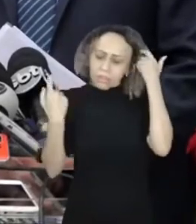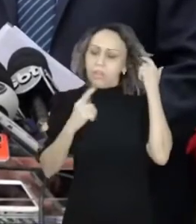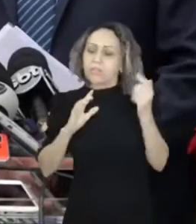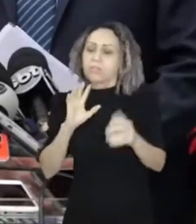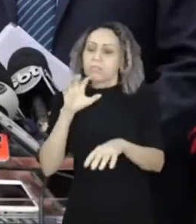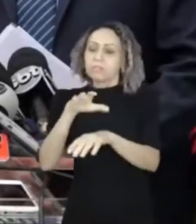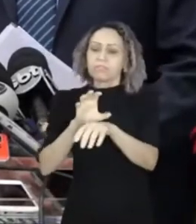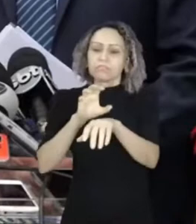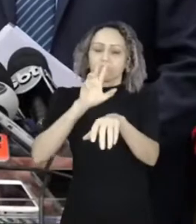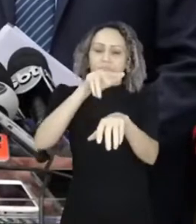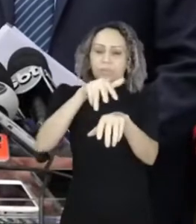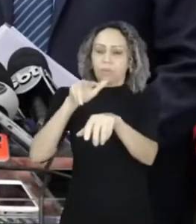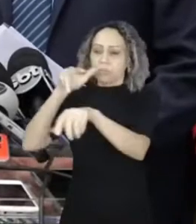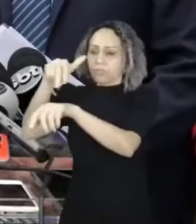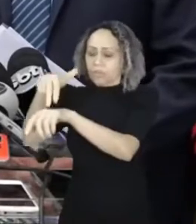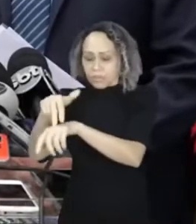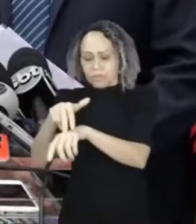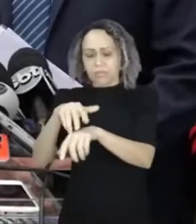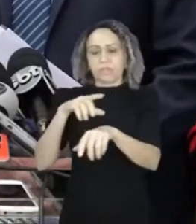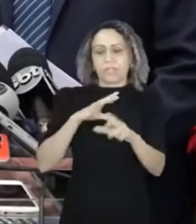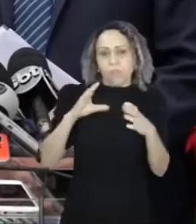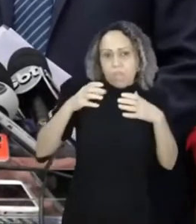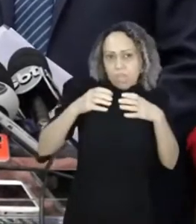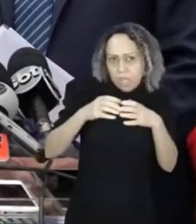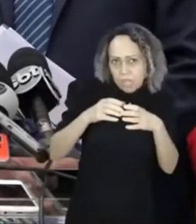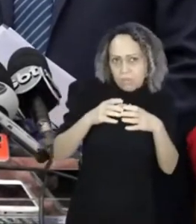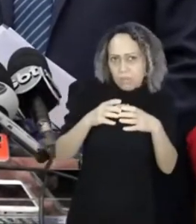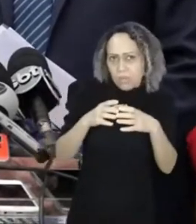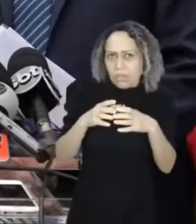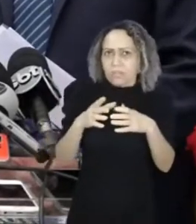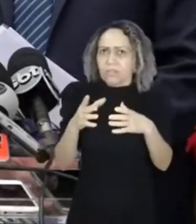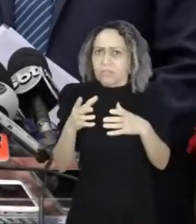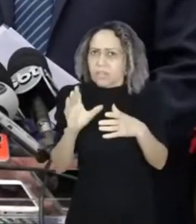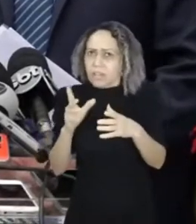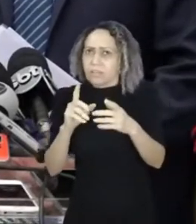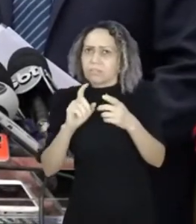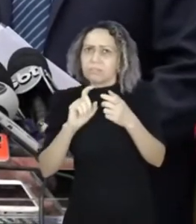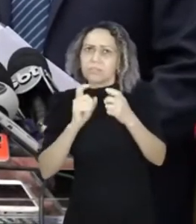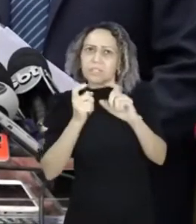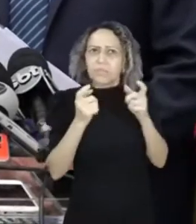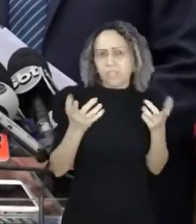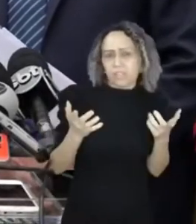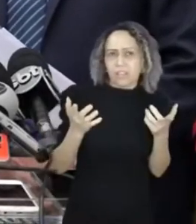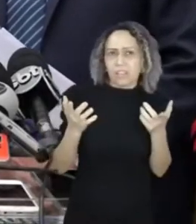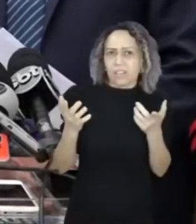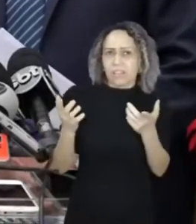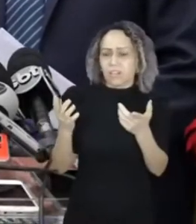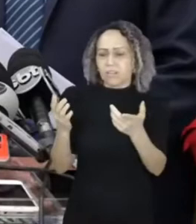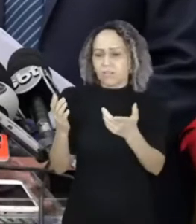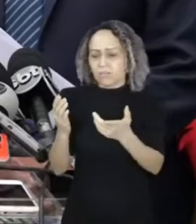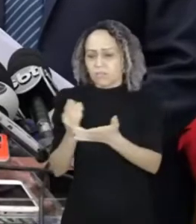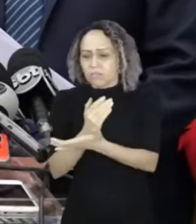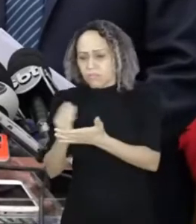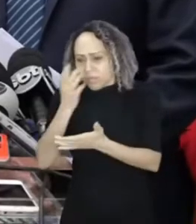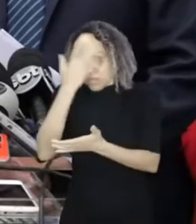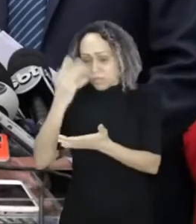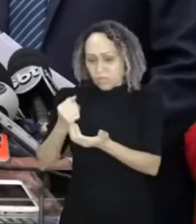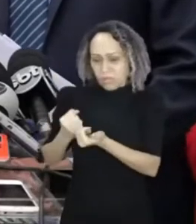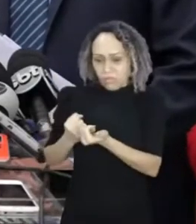com a equipe de administração, pessoal que vai fazer essa parte, de apoio, para que